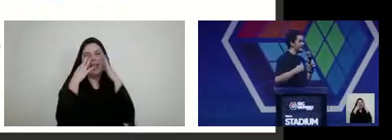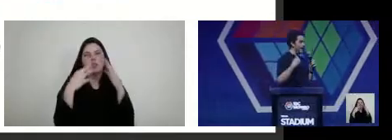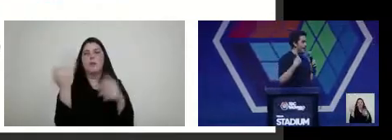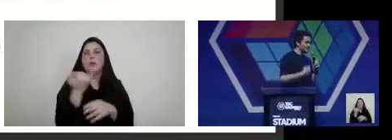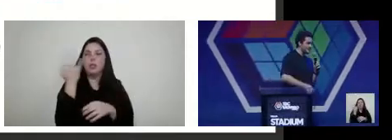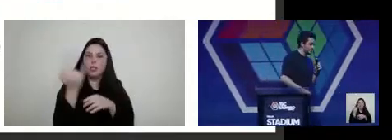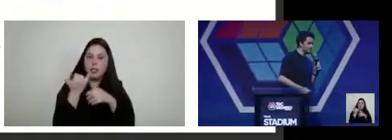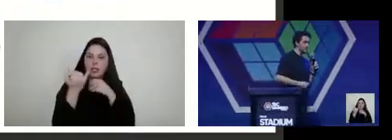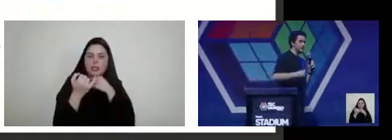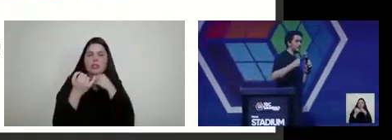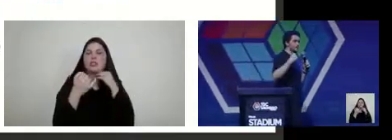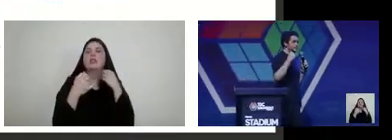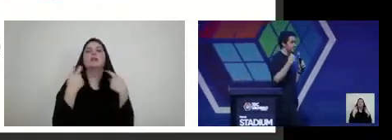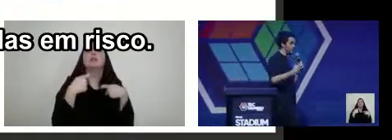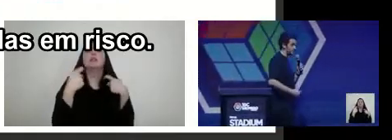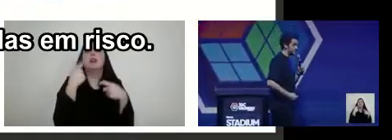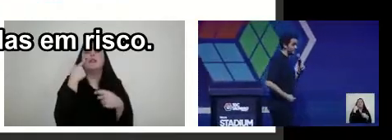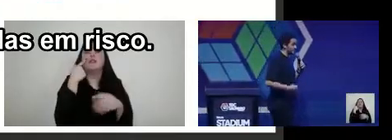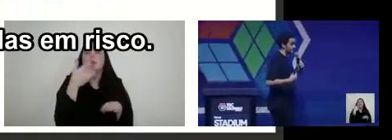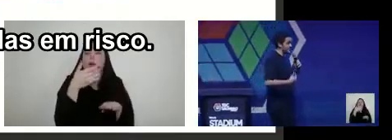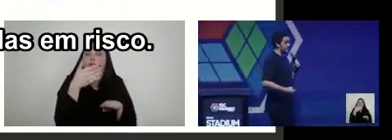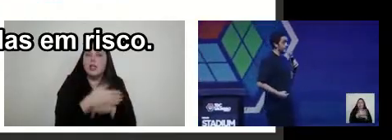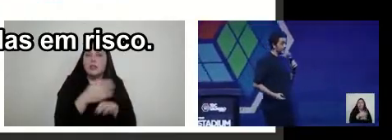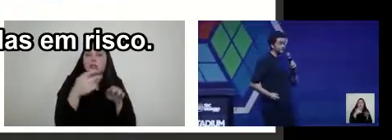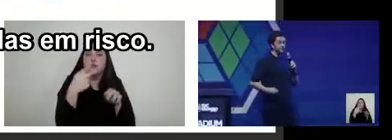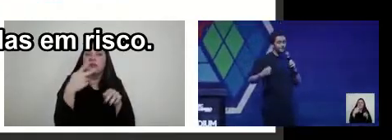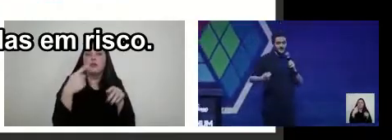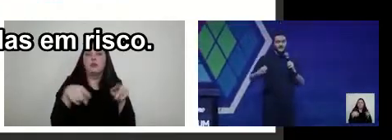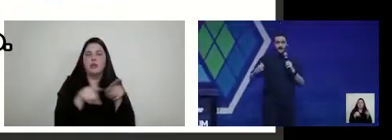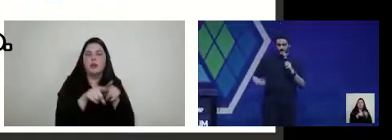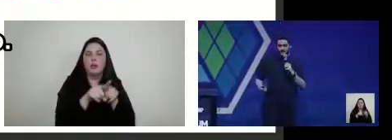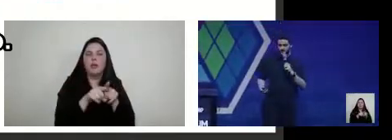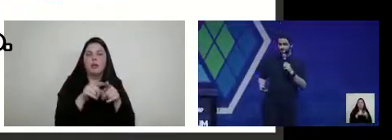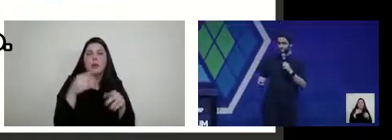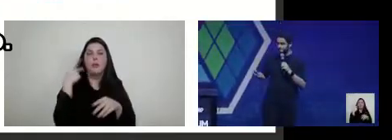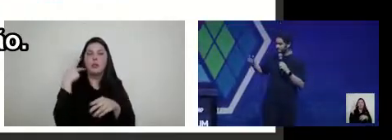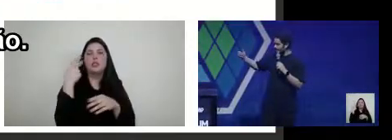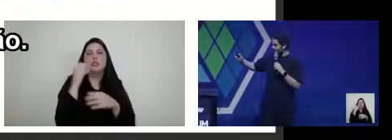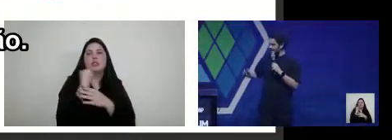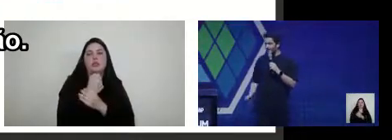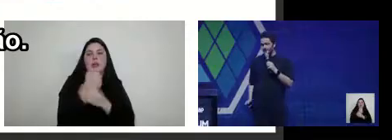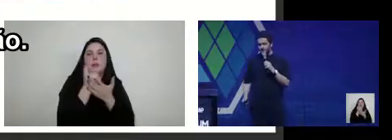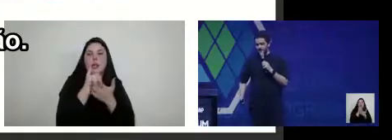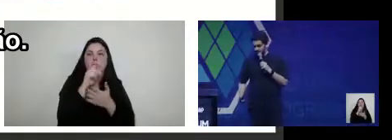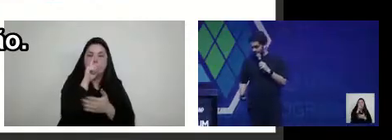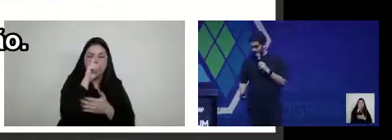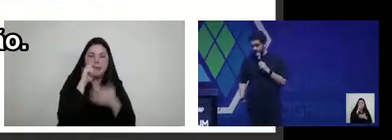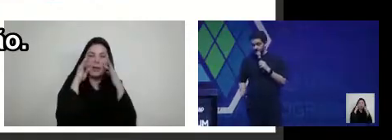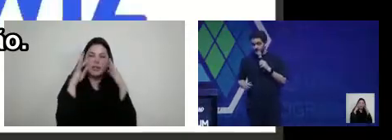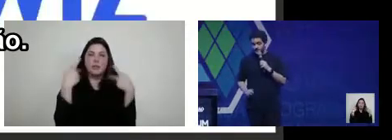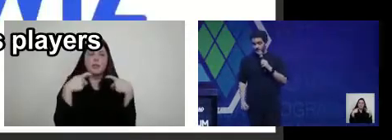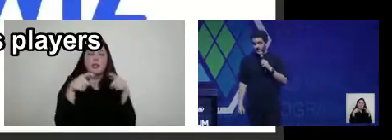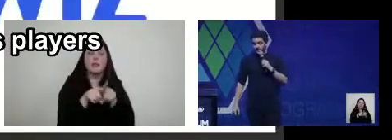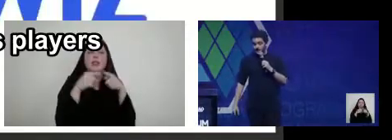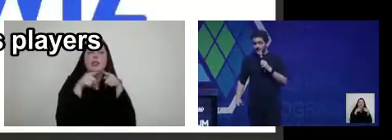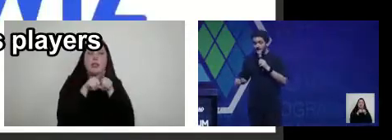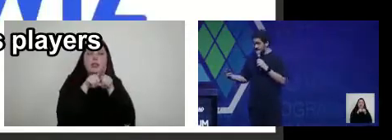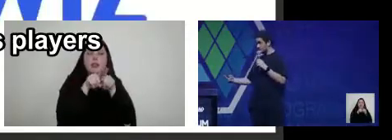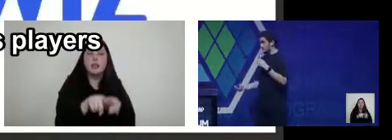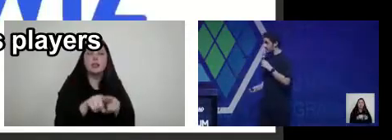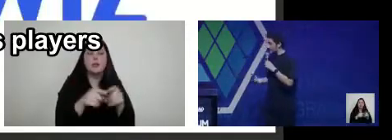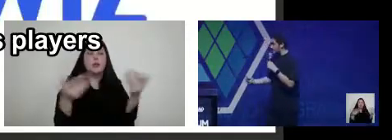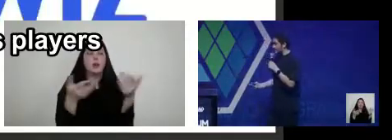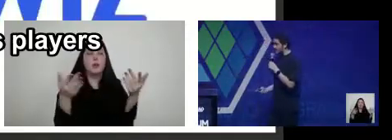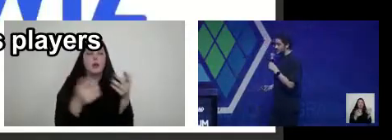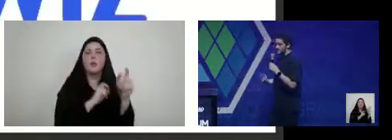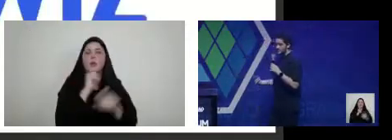MFA, é acesso condicional, são políticas de segurança baseadas em risco. Então prestem atenção. E a camada de integração. E aqui, esses